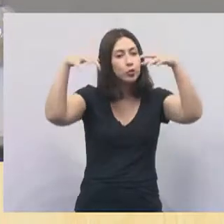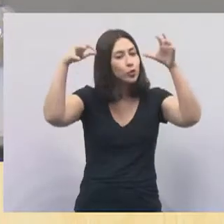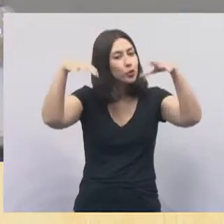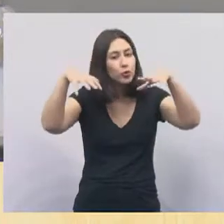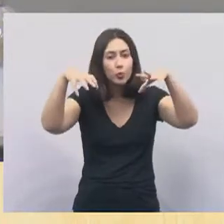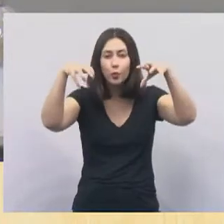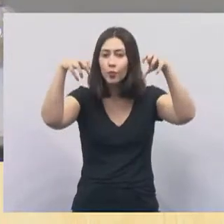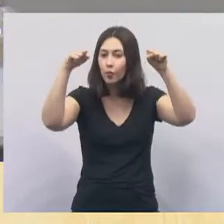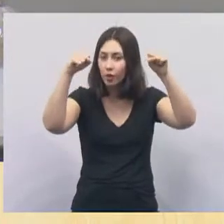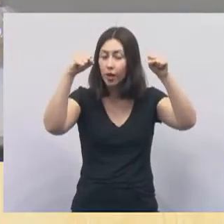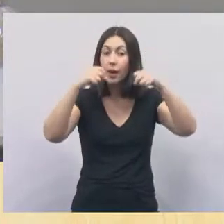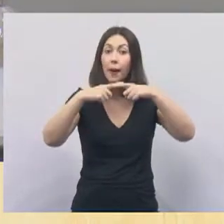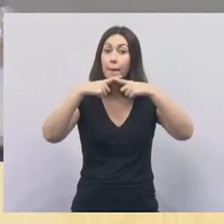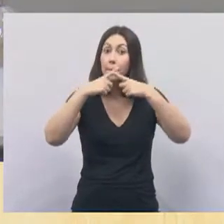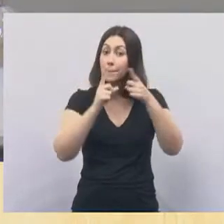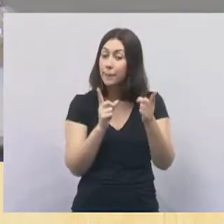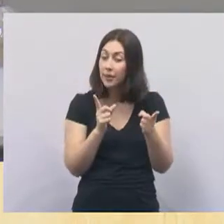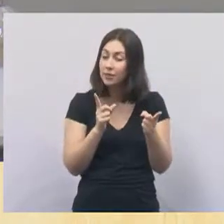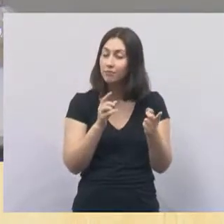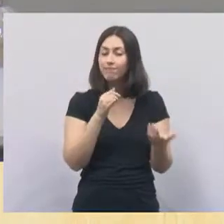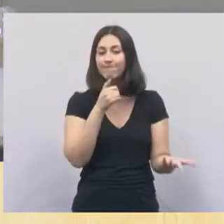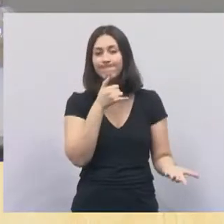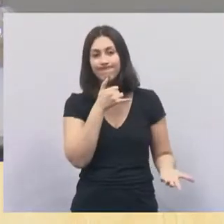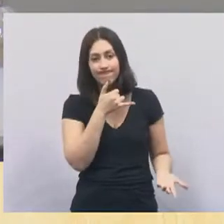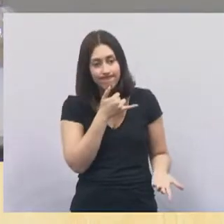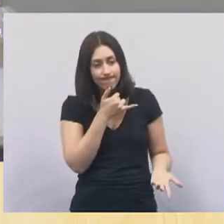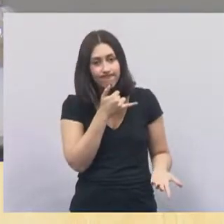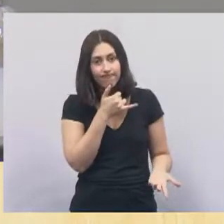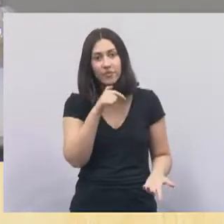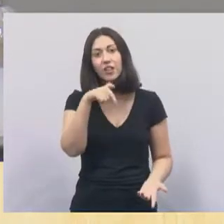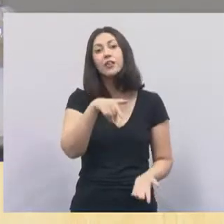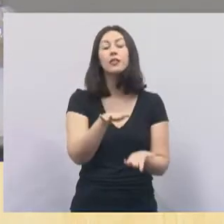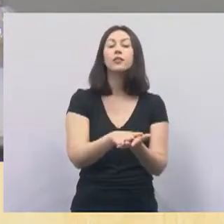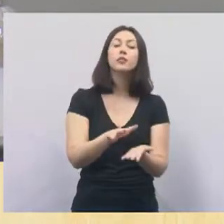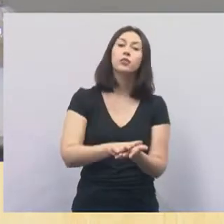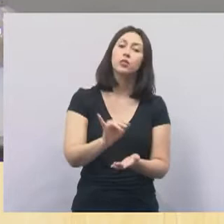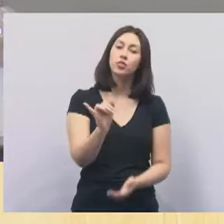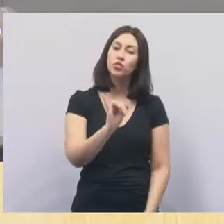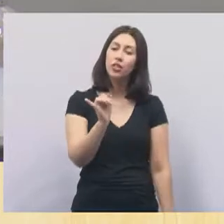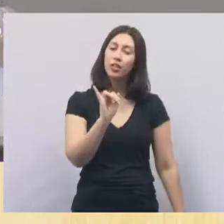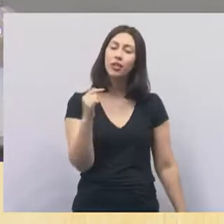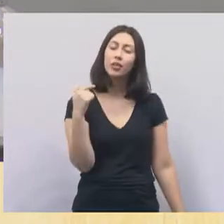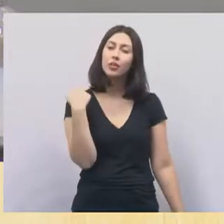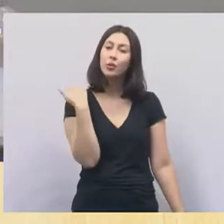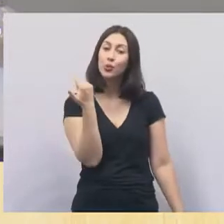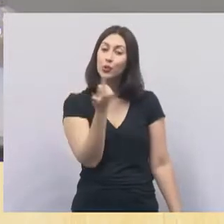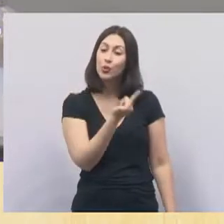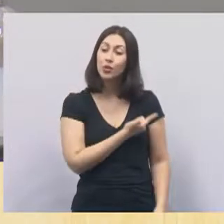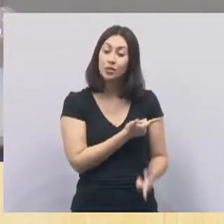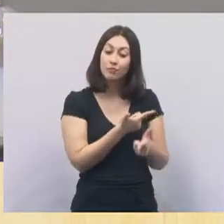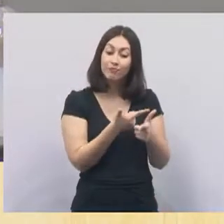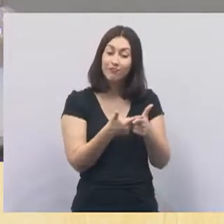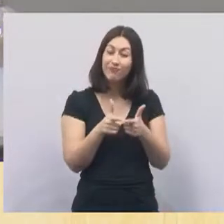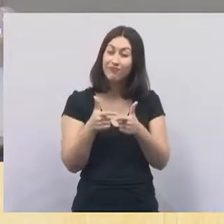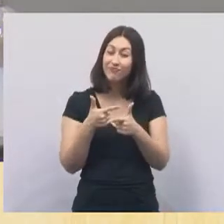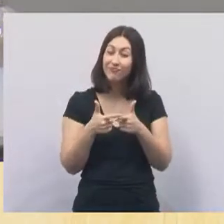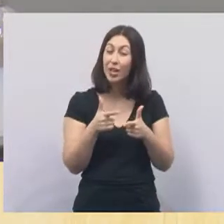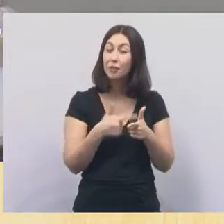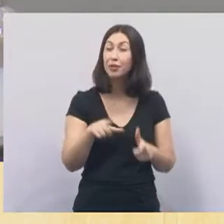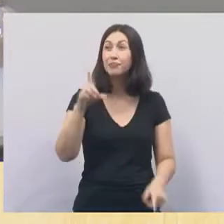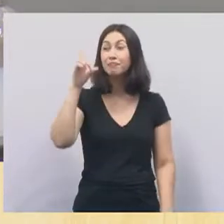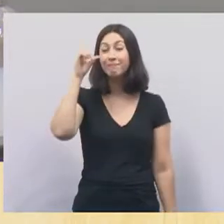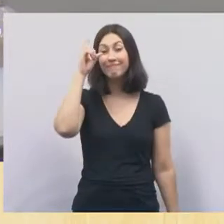infelizmente infelizmente em Jacareí estamos enfrentando uma situação muito